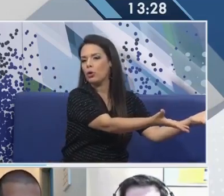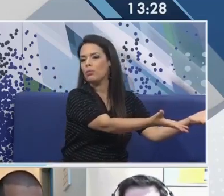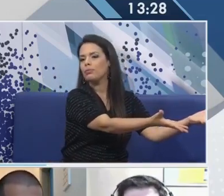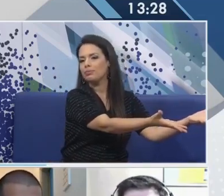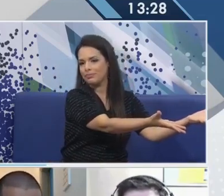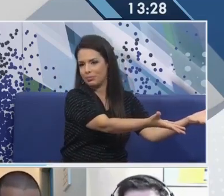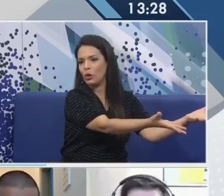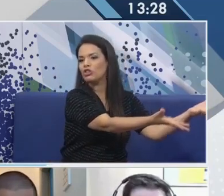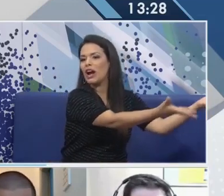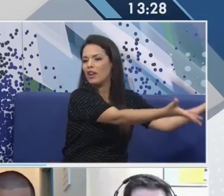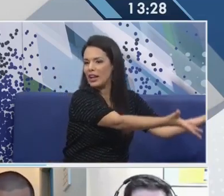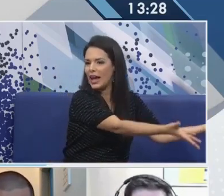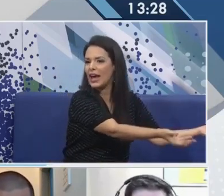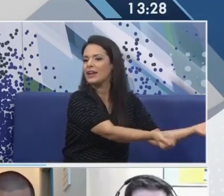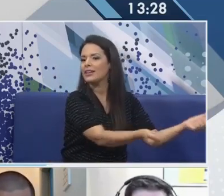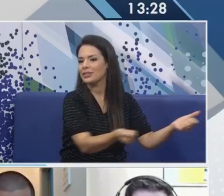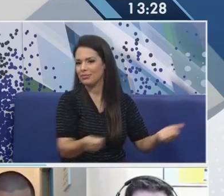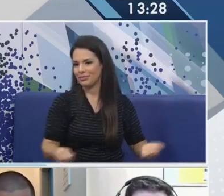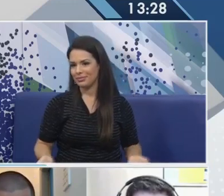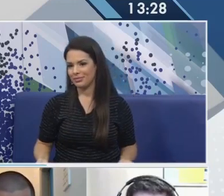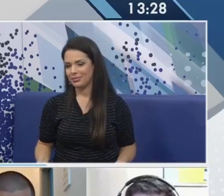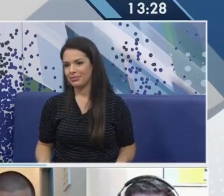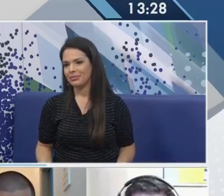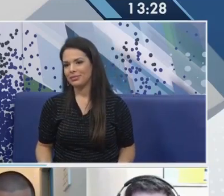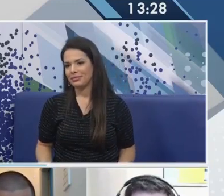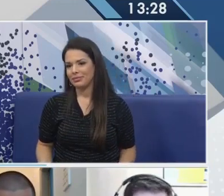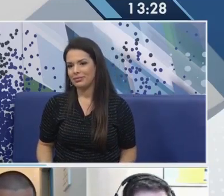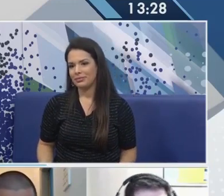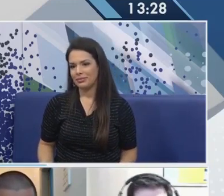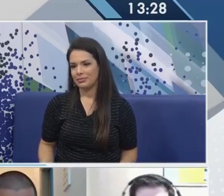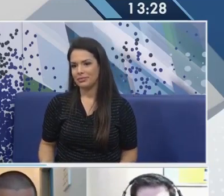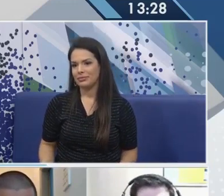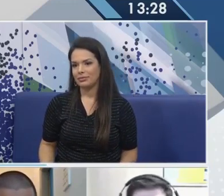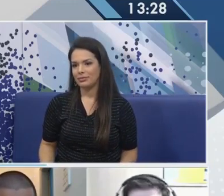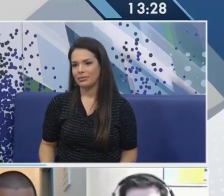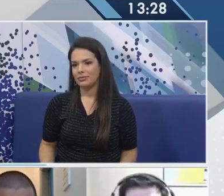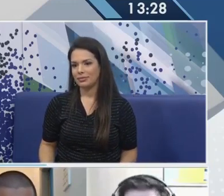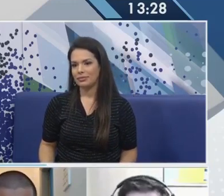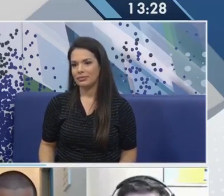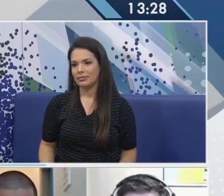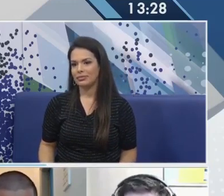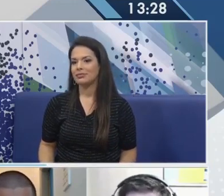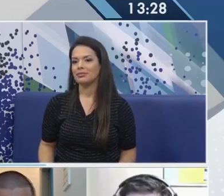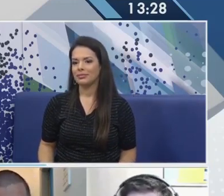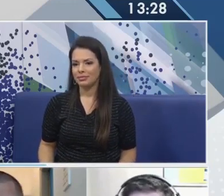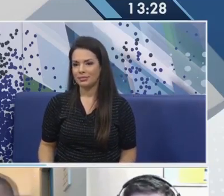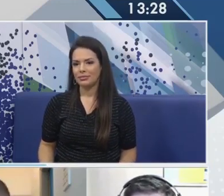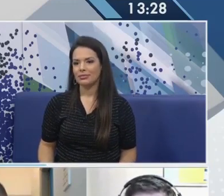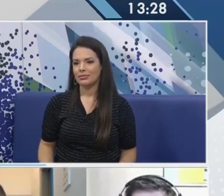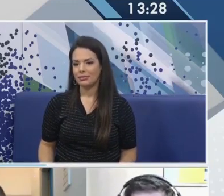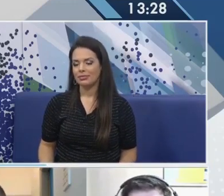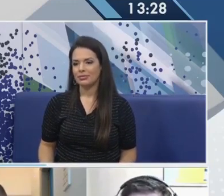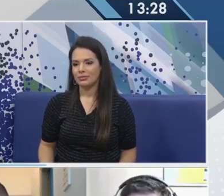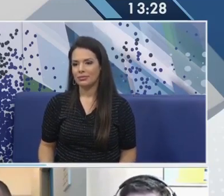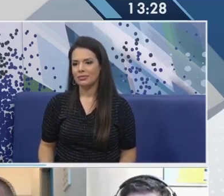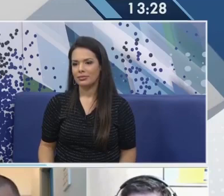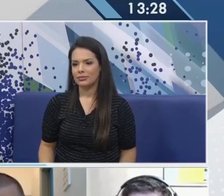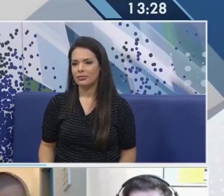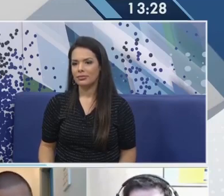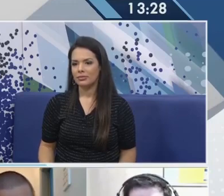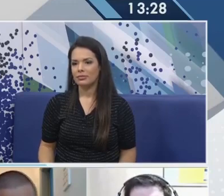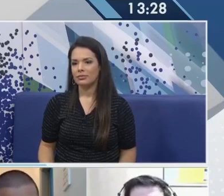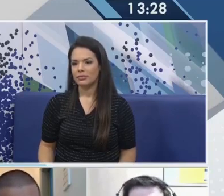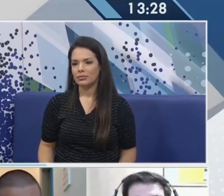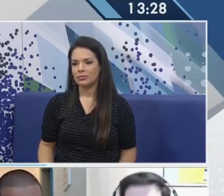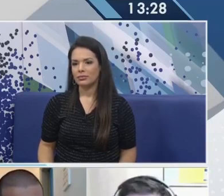E joga pro Cavalieri. O Inter não tava nem pressionando o Fernandinho. Tipo assim, bate, vambora. Não tava, não tinha, não tava tendo isso.